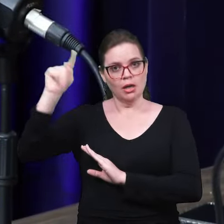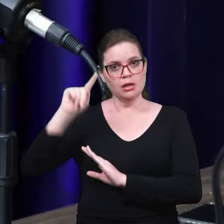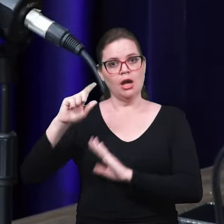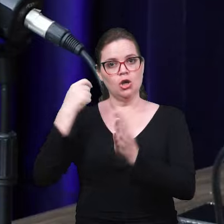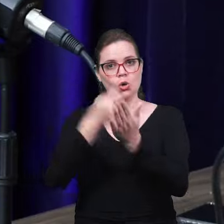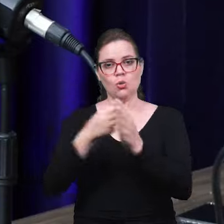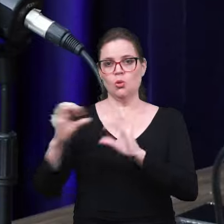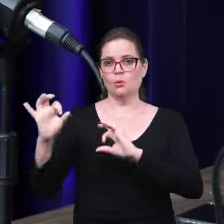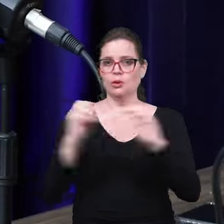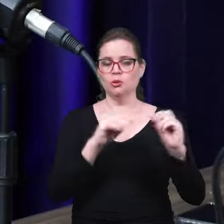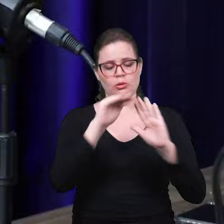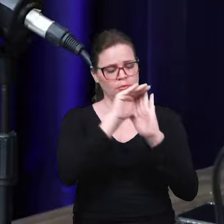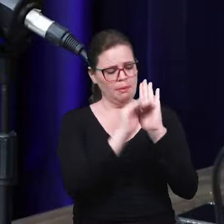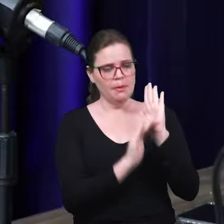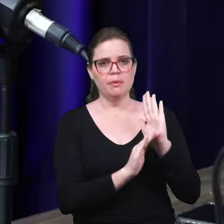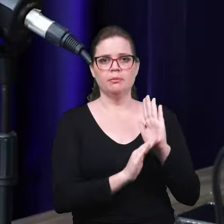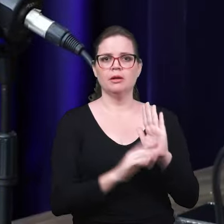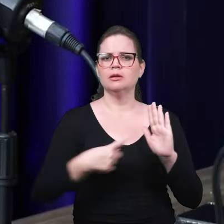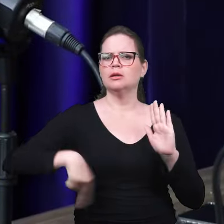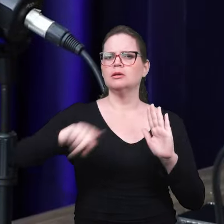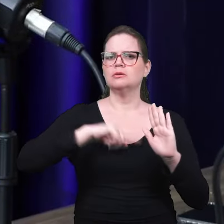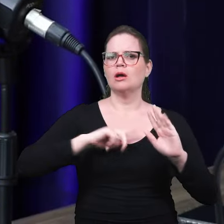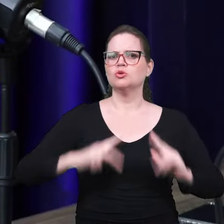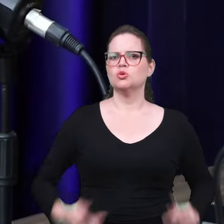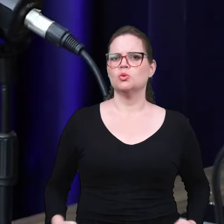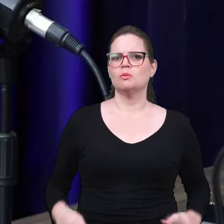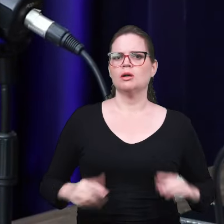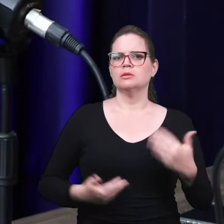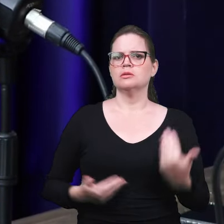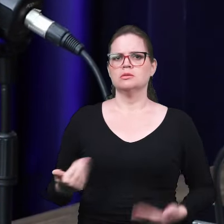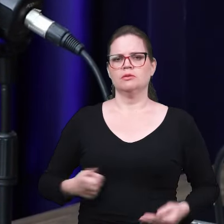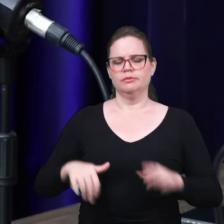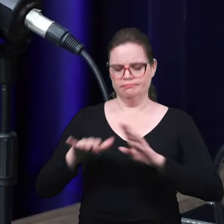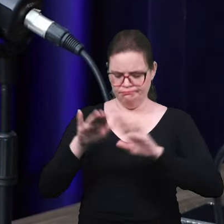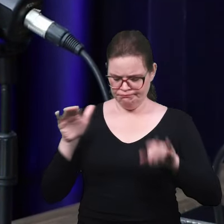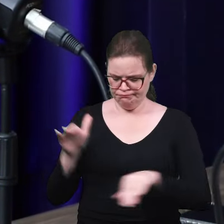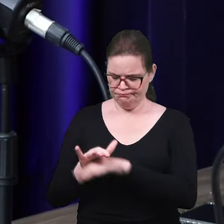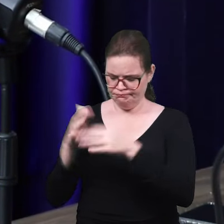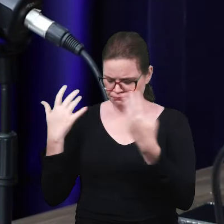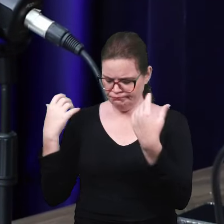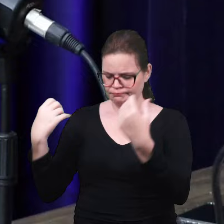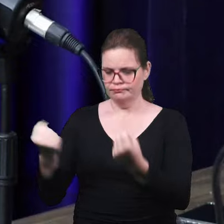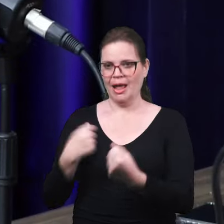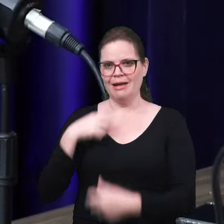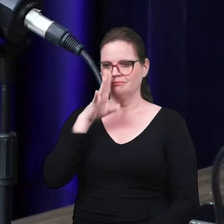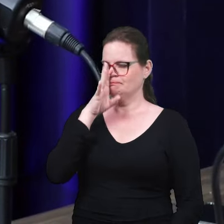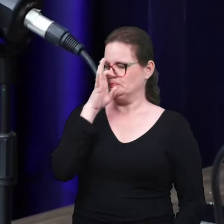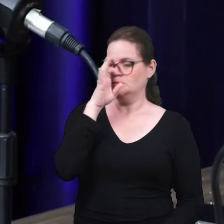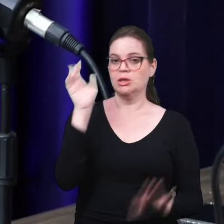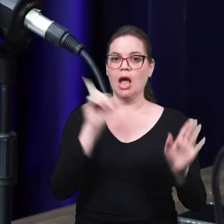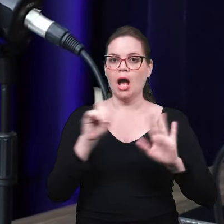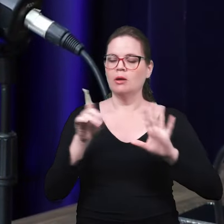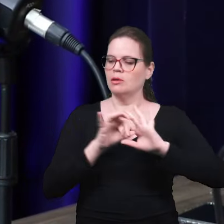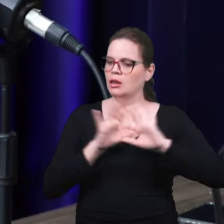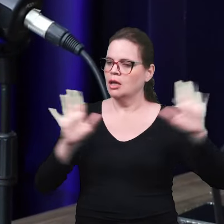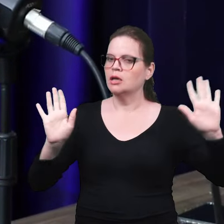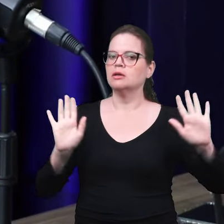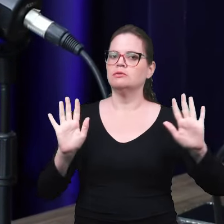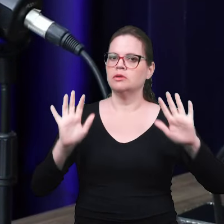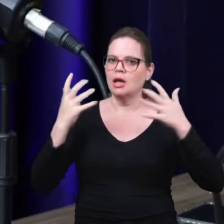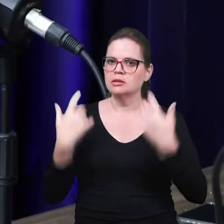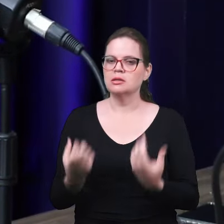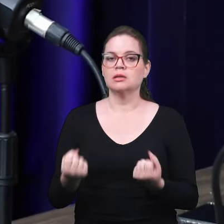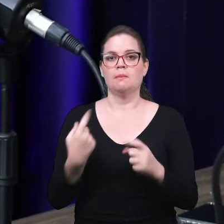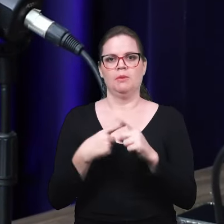plano. Então, qual que é a posição do homem? É de se sujeitar, de aceitar, não resistir, né? Porque quanto mais o